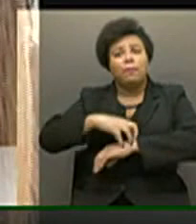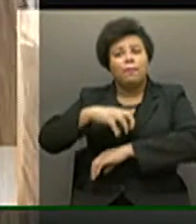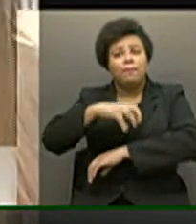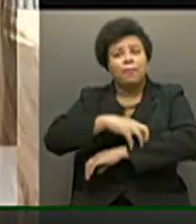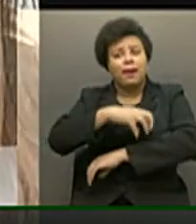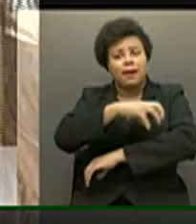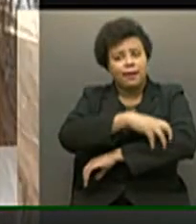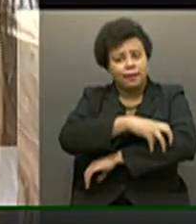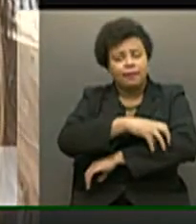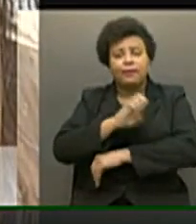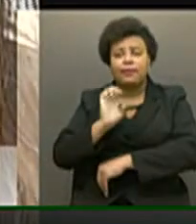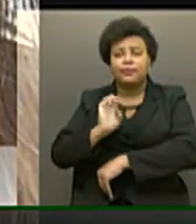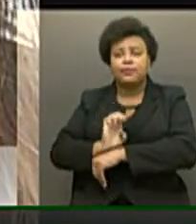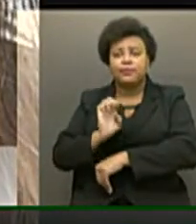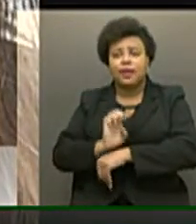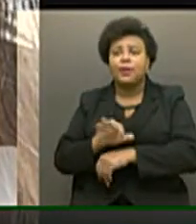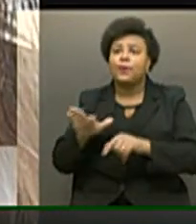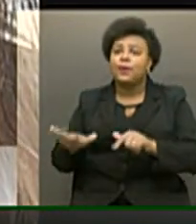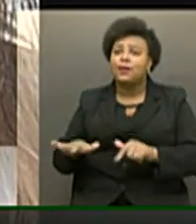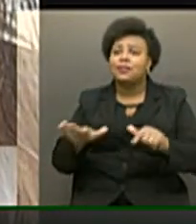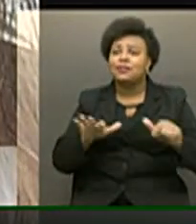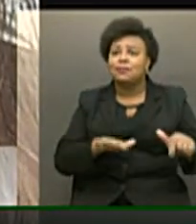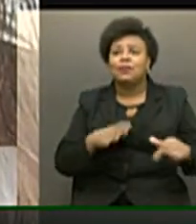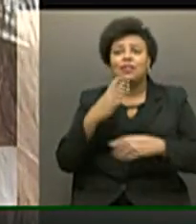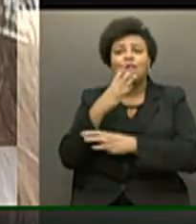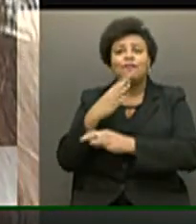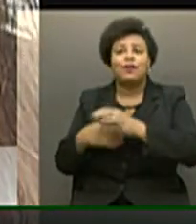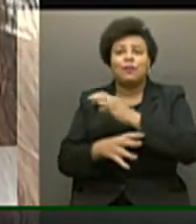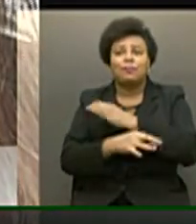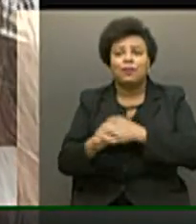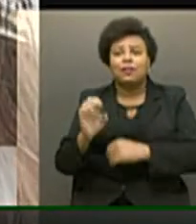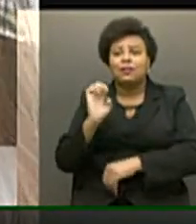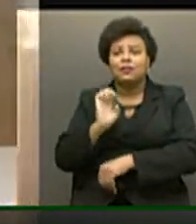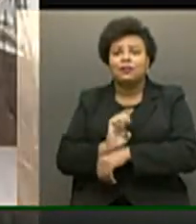de Exposições, a Semana Farroupilha de Esteio.